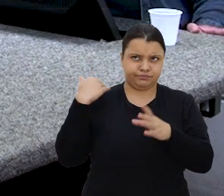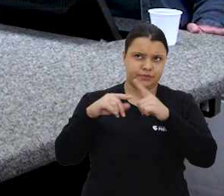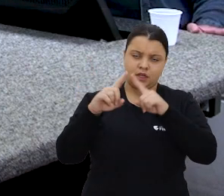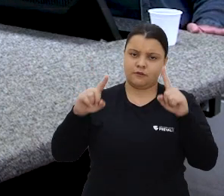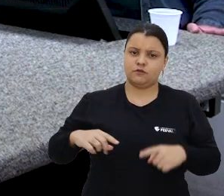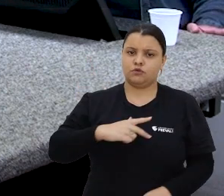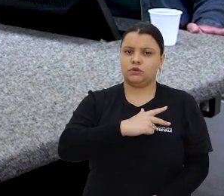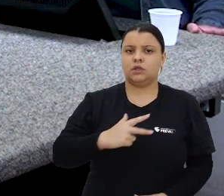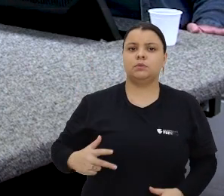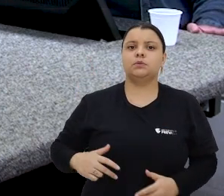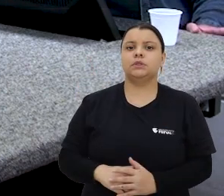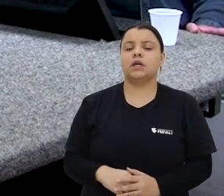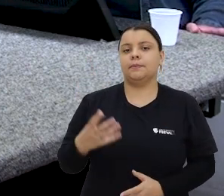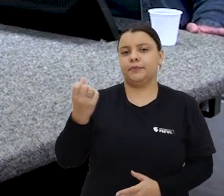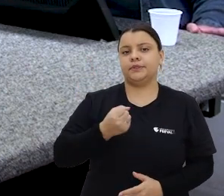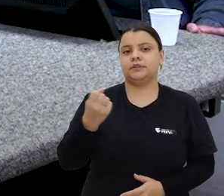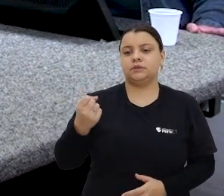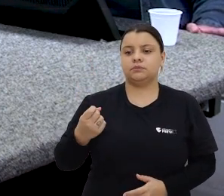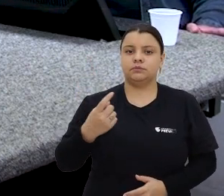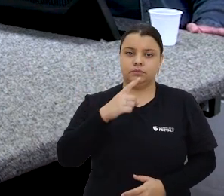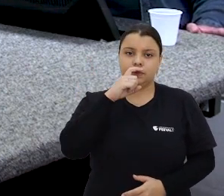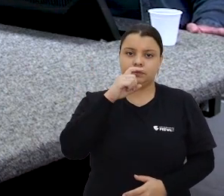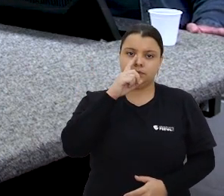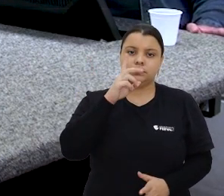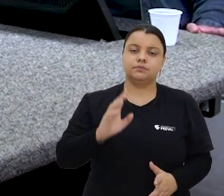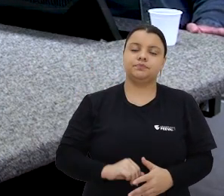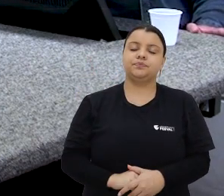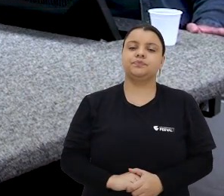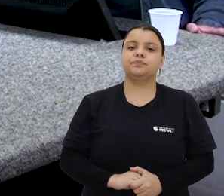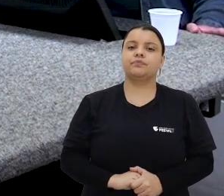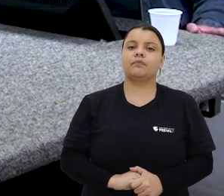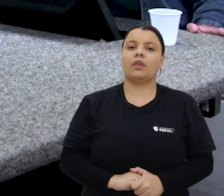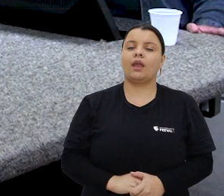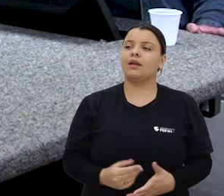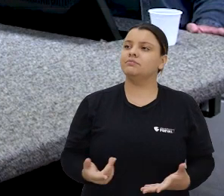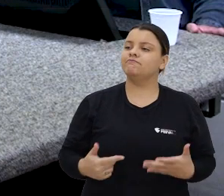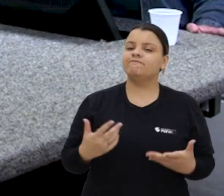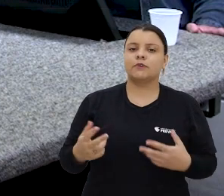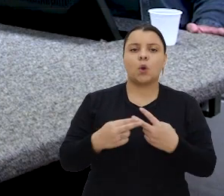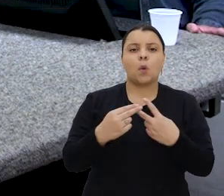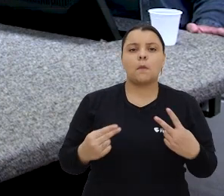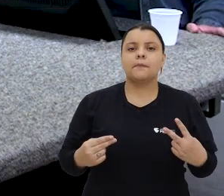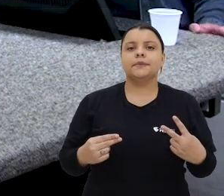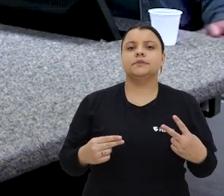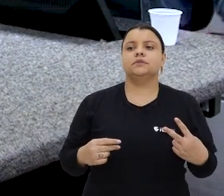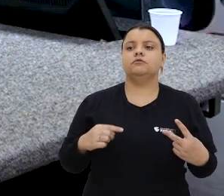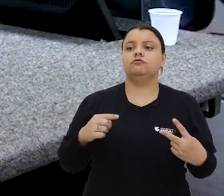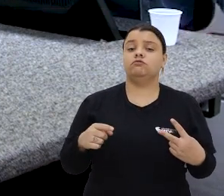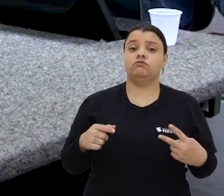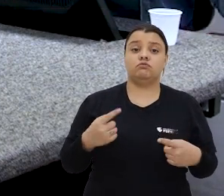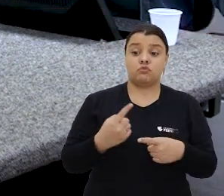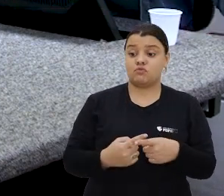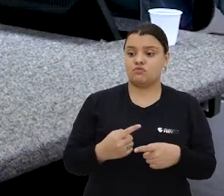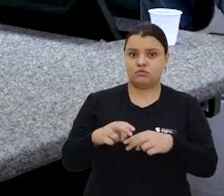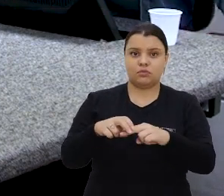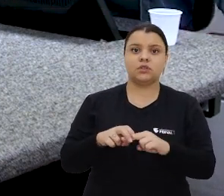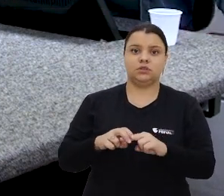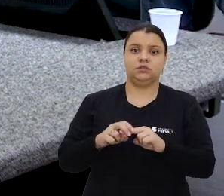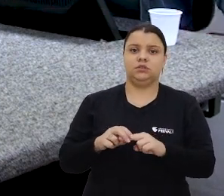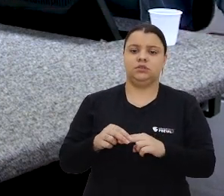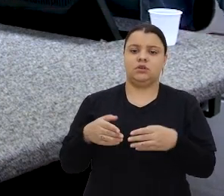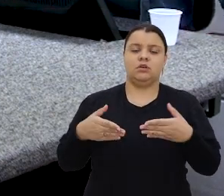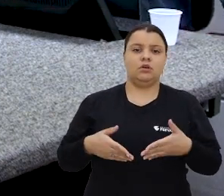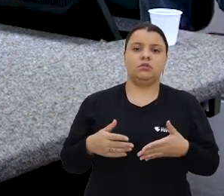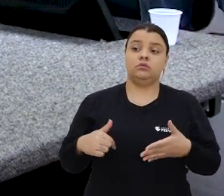aposentada, né? Os meus 2 pais. Então, é uma coisa que... Foi por conta disso que hoje a gente